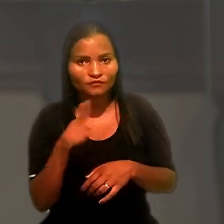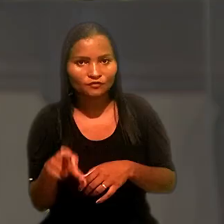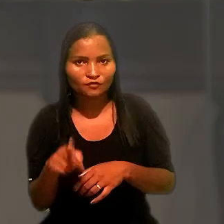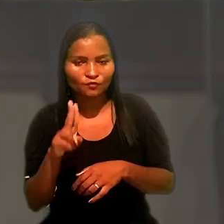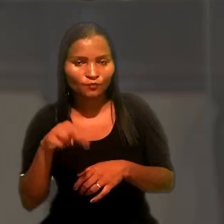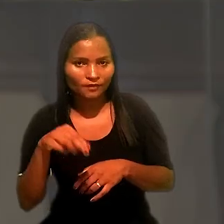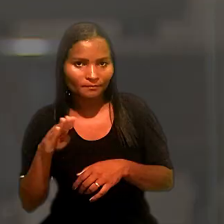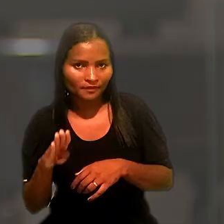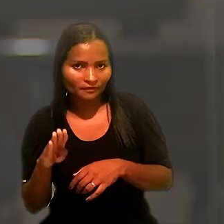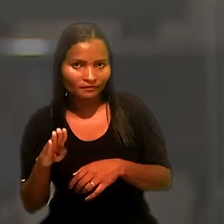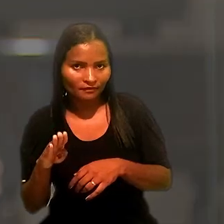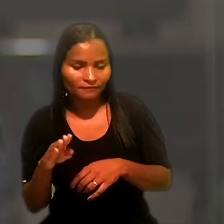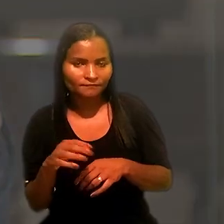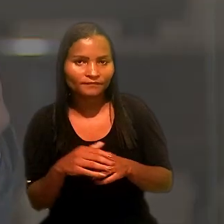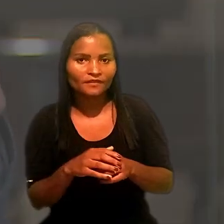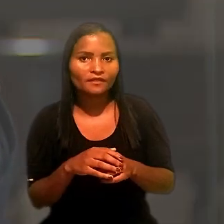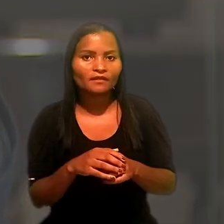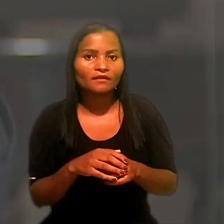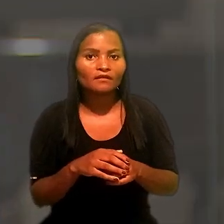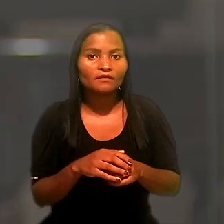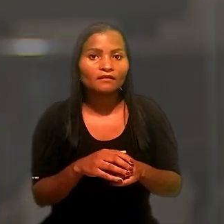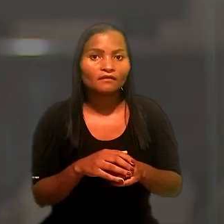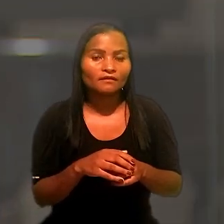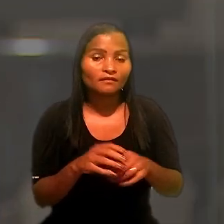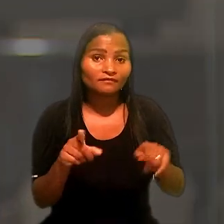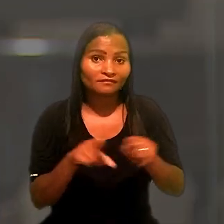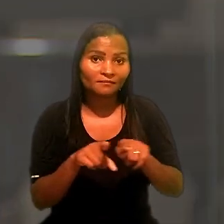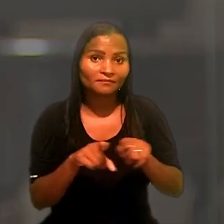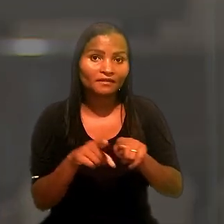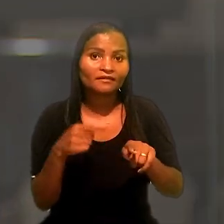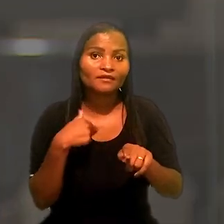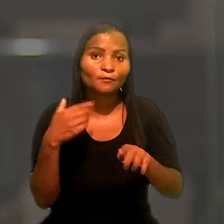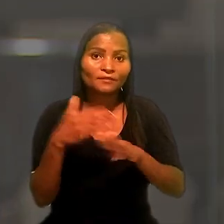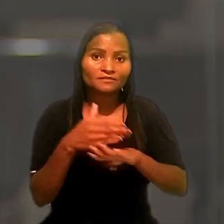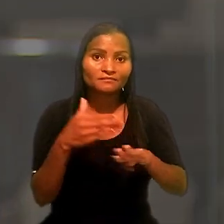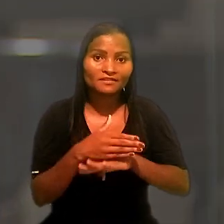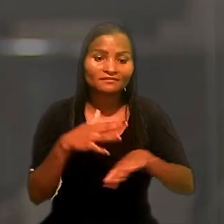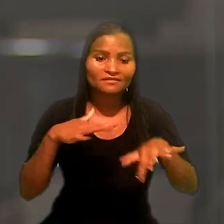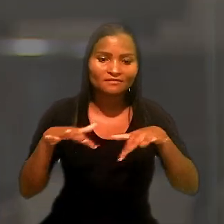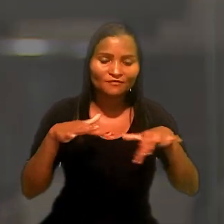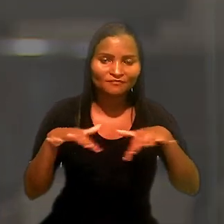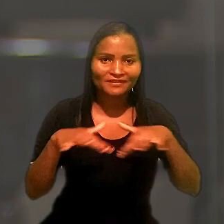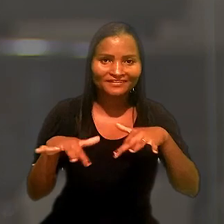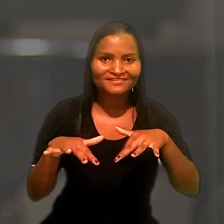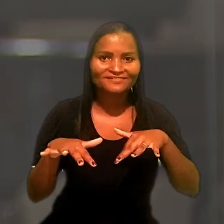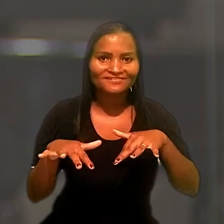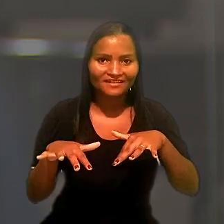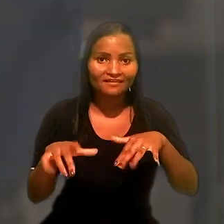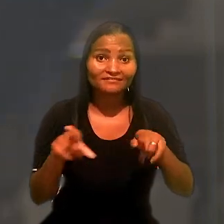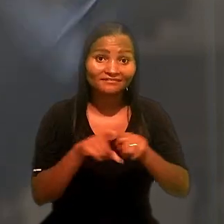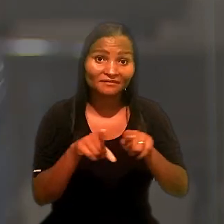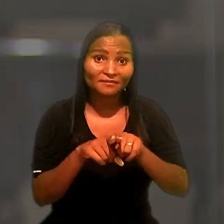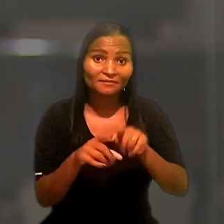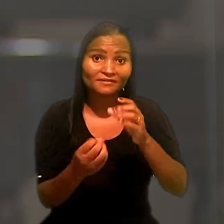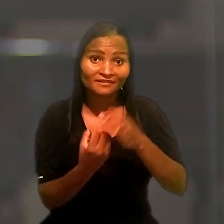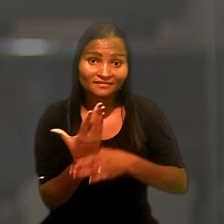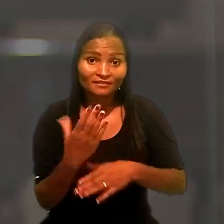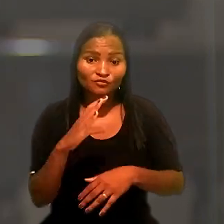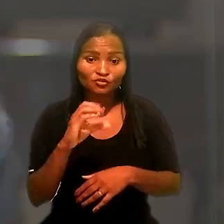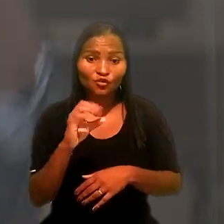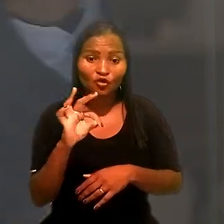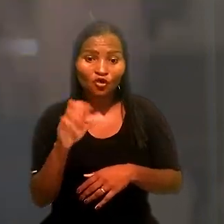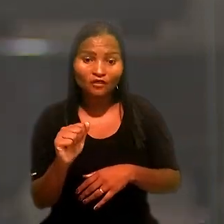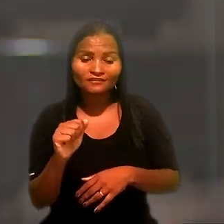Mas na UNB também, aí já participei dessa movimentação, inclusive para a criação